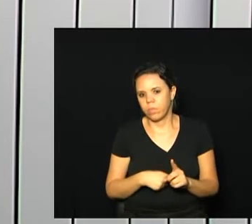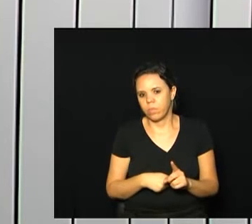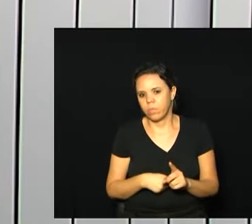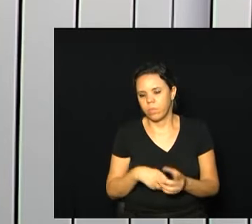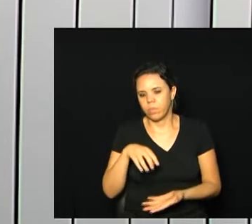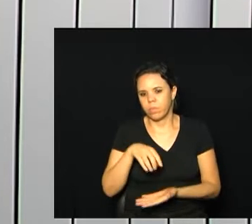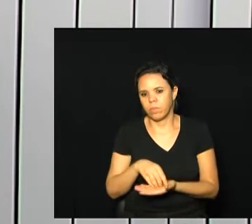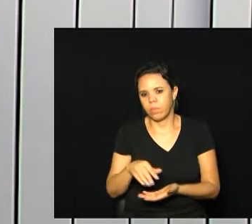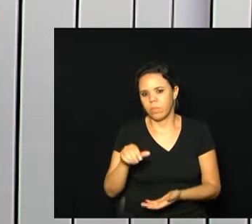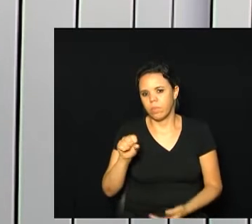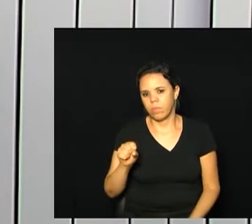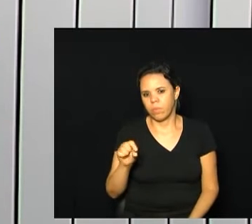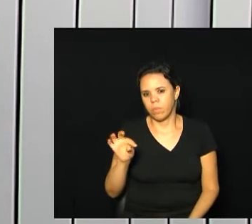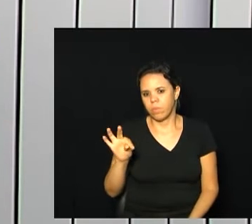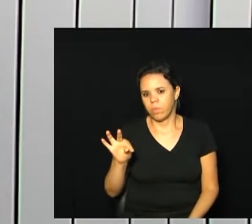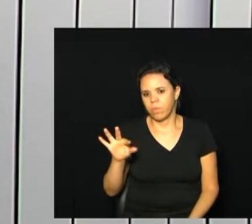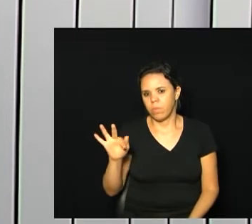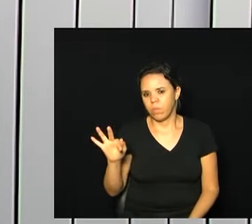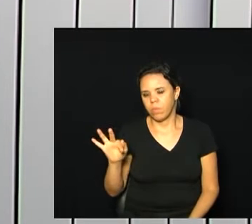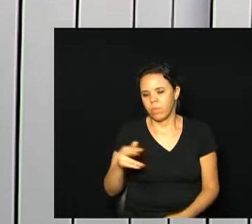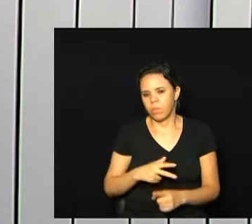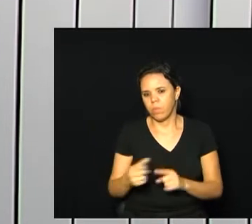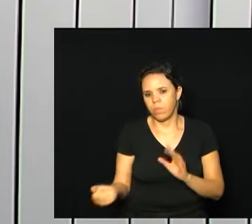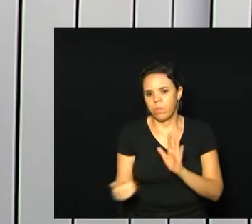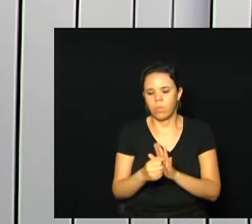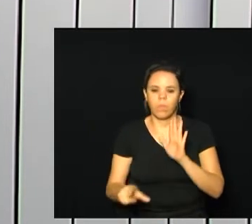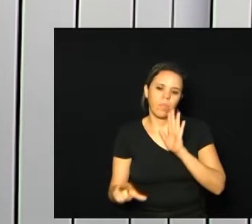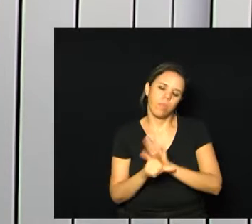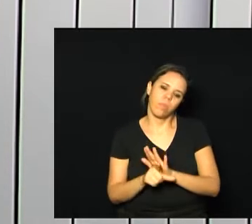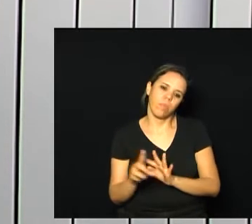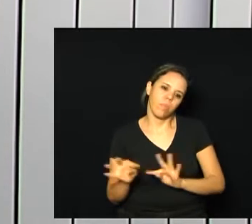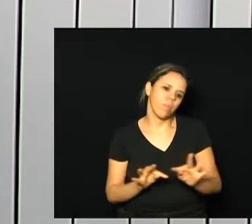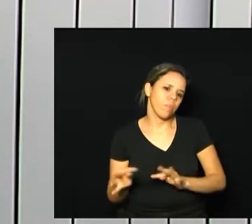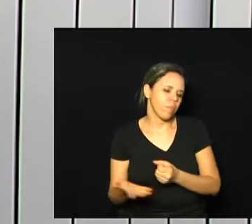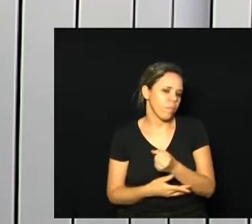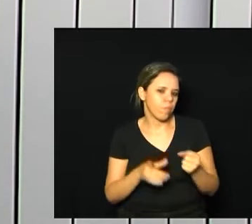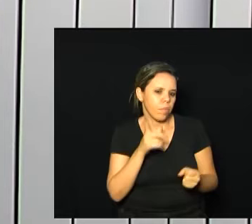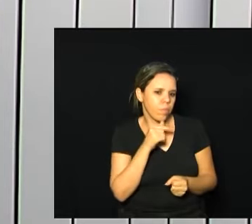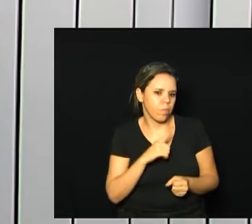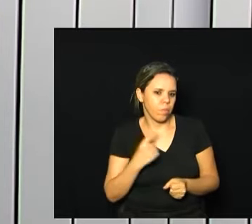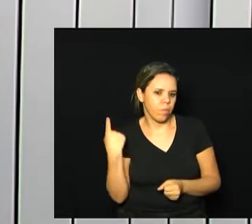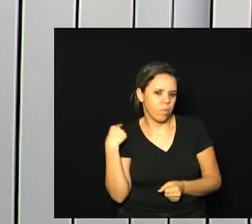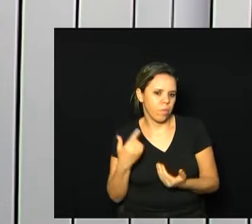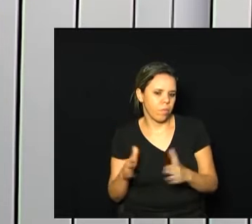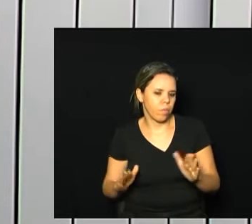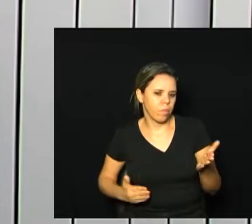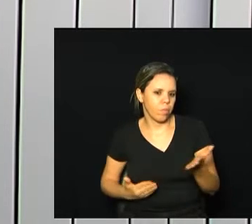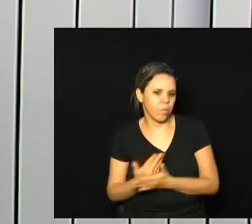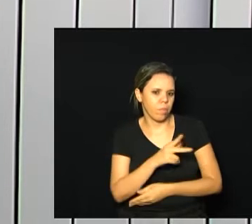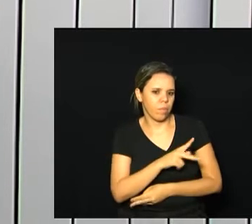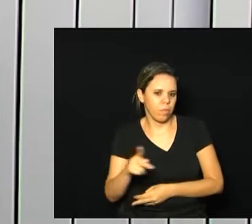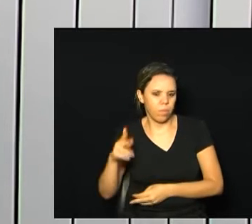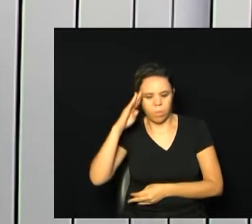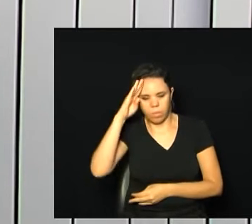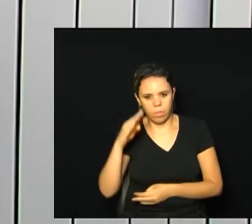Supremo Tribunal Federal validou o marco legal do saneamento básico que havia sido sancionado pelo presidente